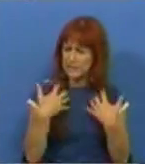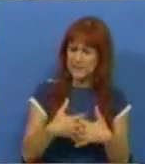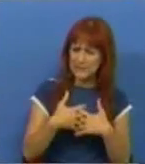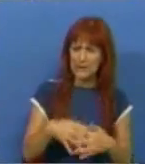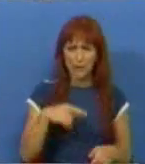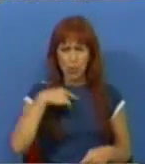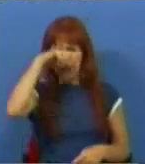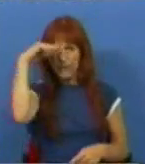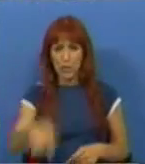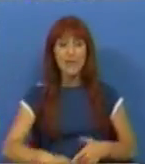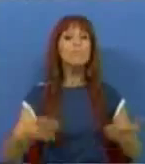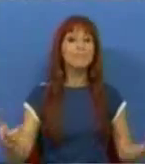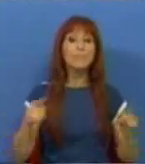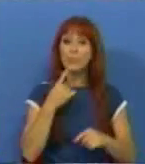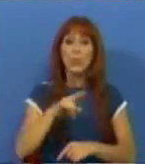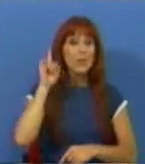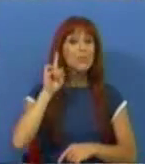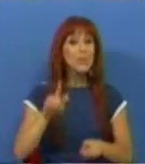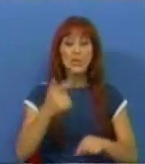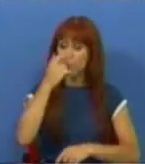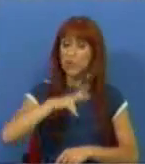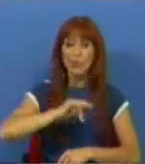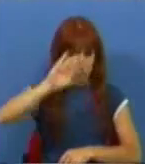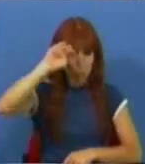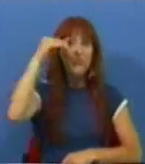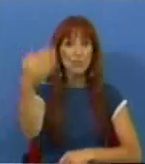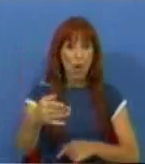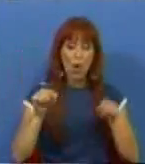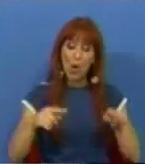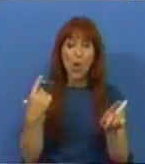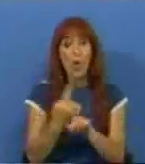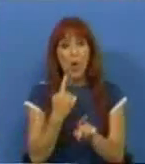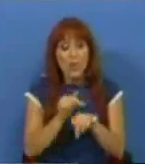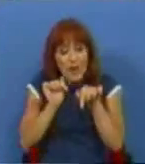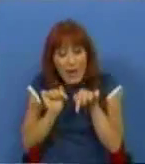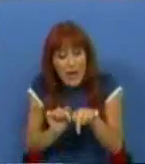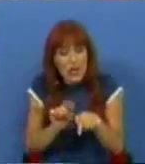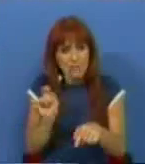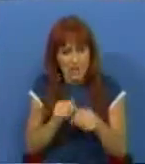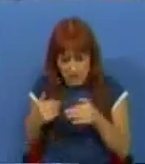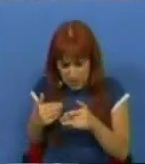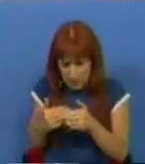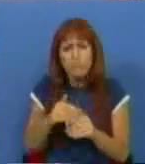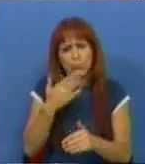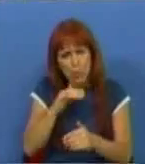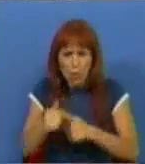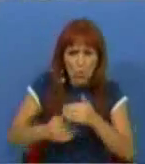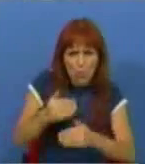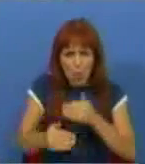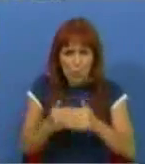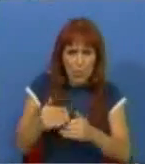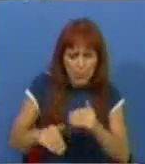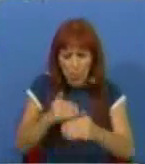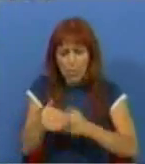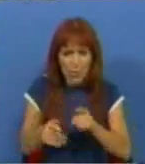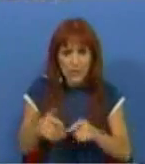incertezas, tantas dificuldades, é muito importante que os portugueses saibam que as coisas nestes meses correram bem. Correram